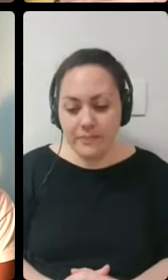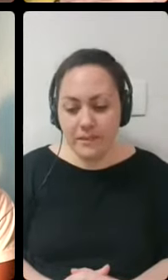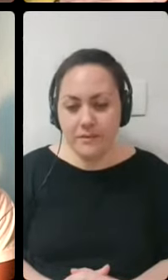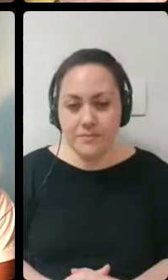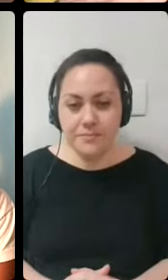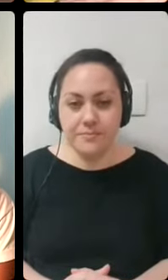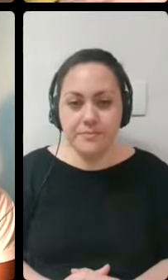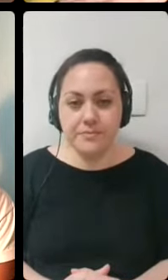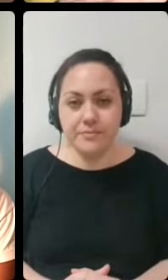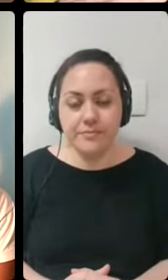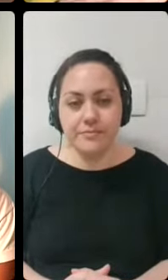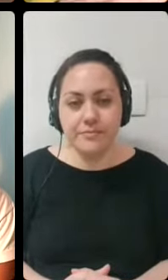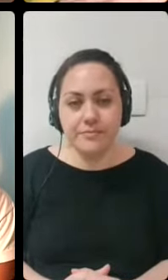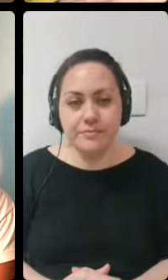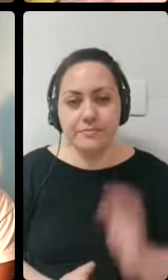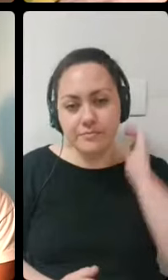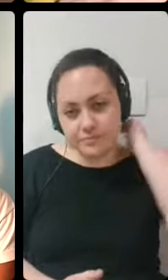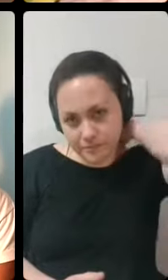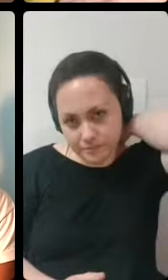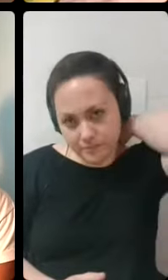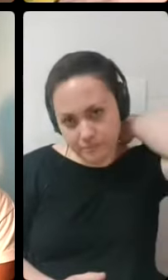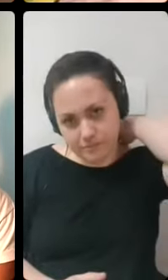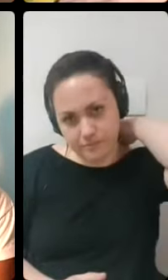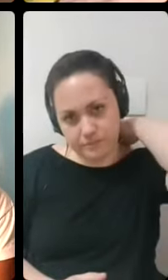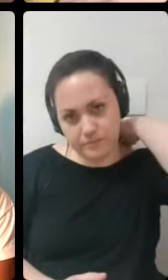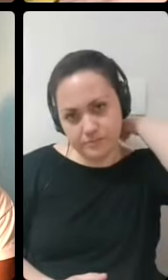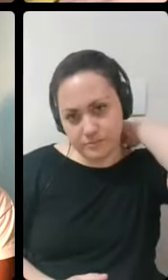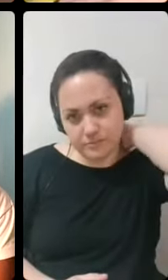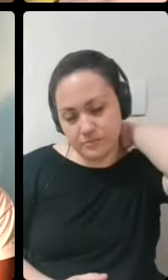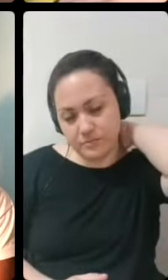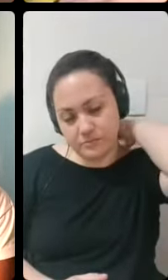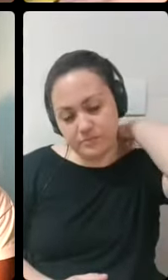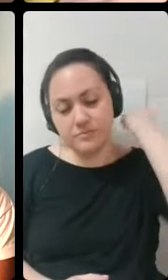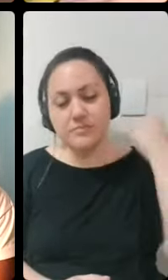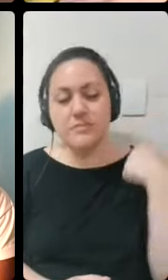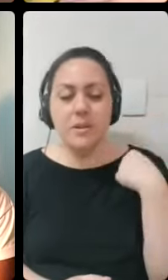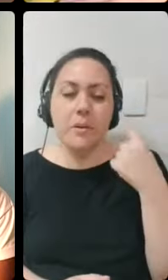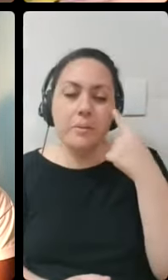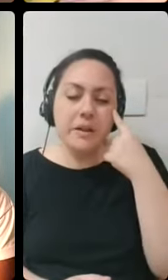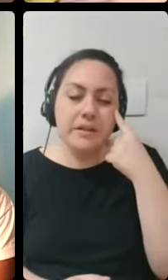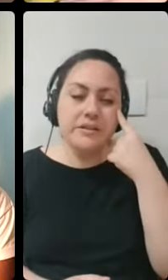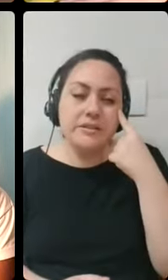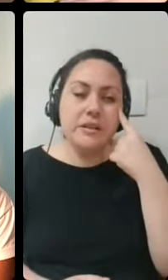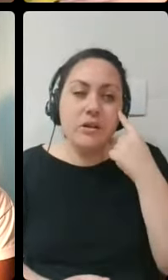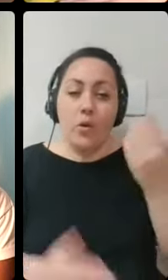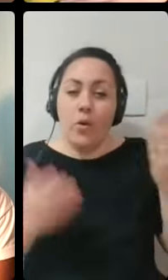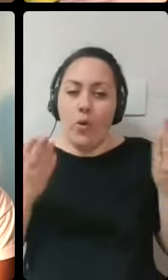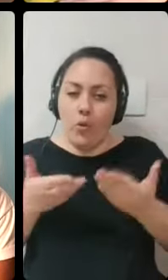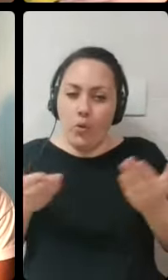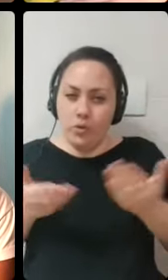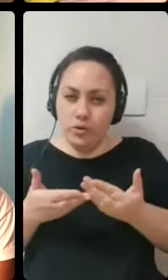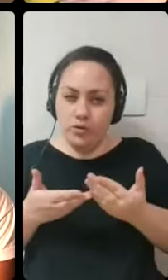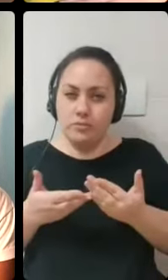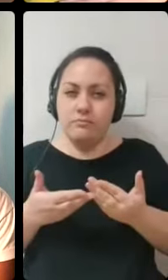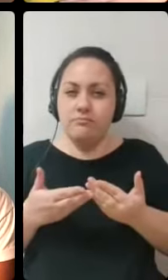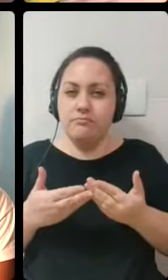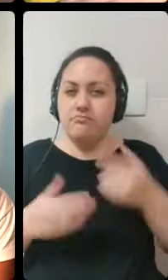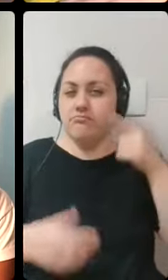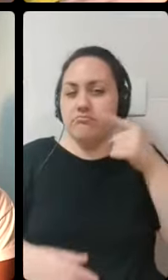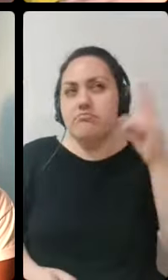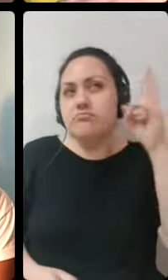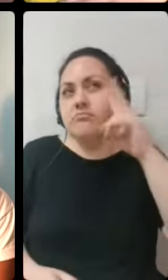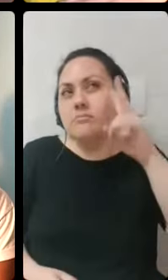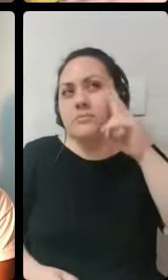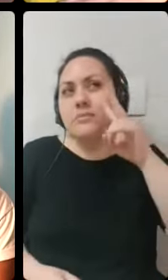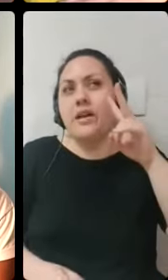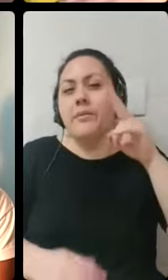resumir em algumas palavras qual foi o impacto do projeto, não só na formação de vocês como estudantes,